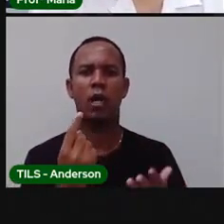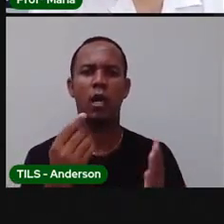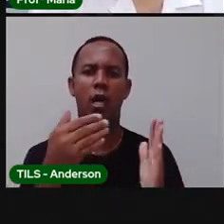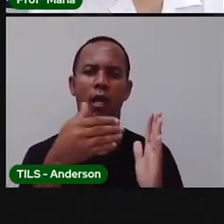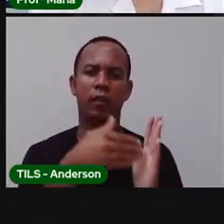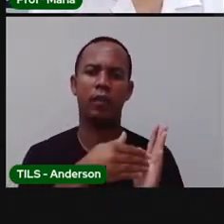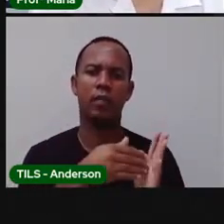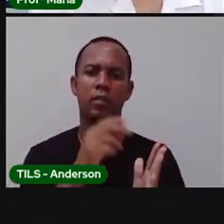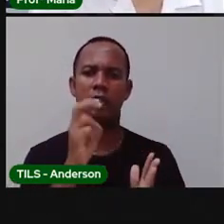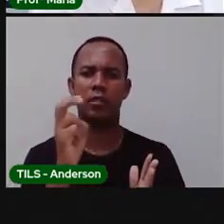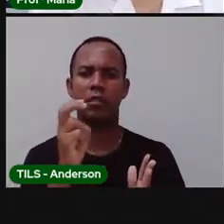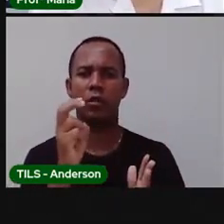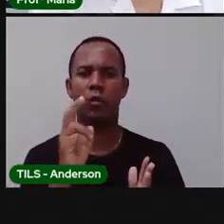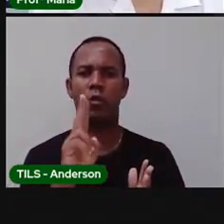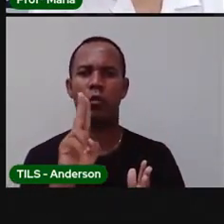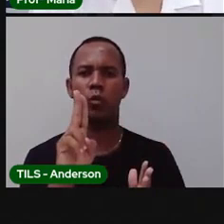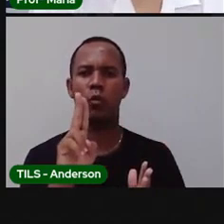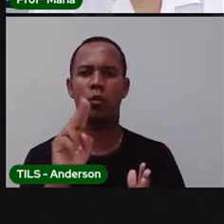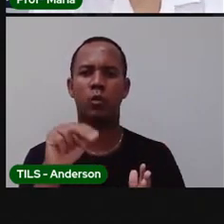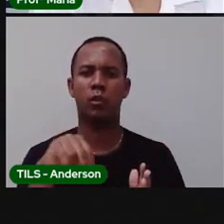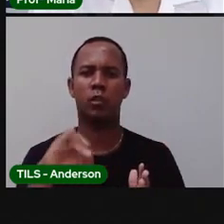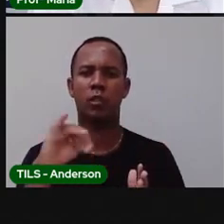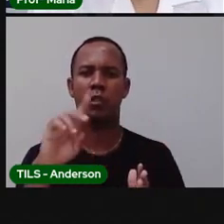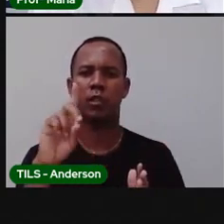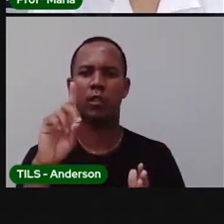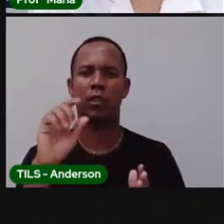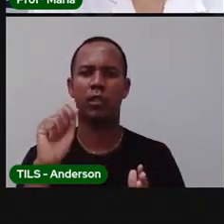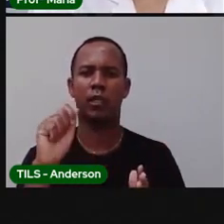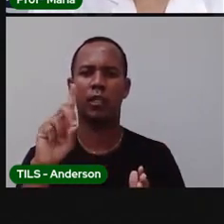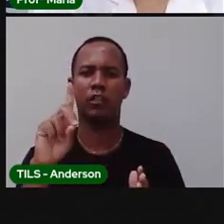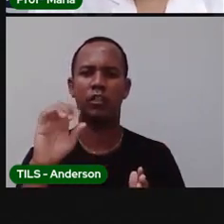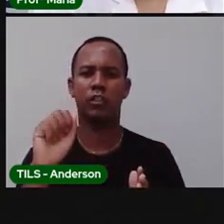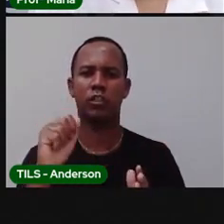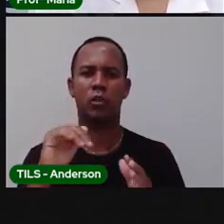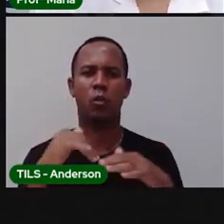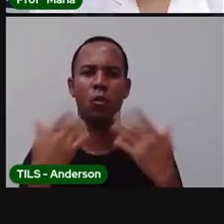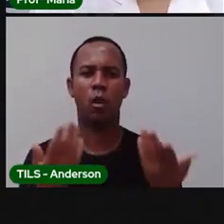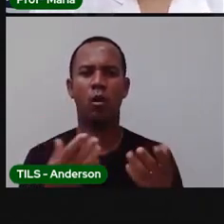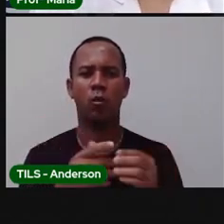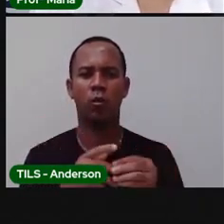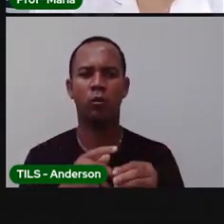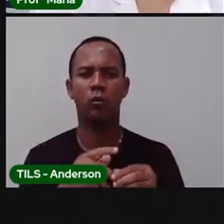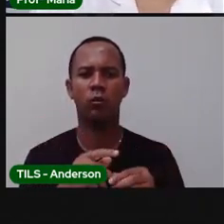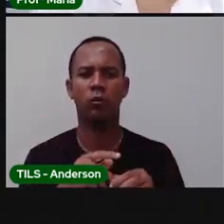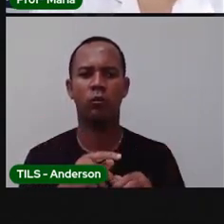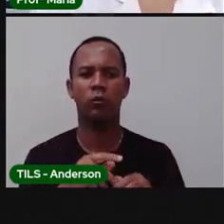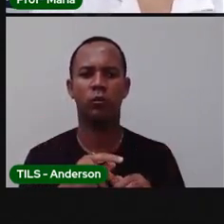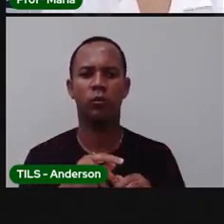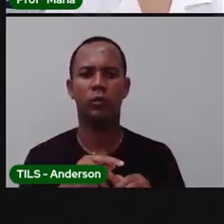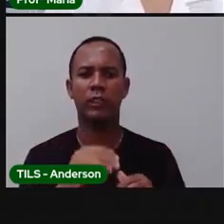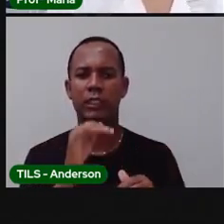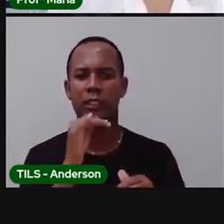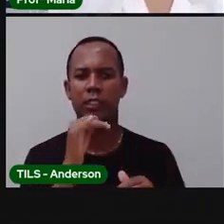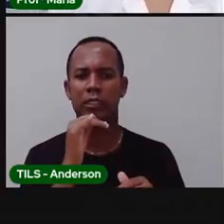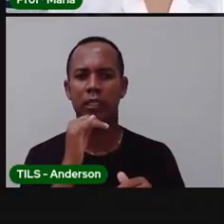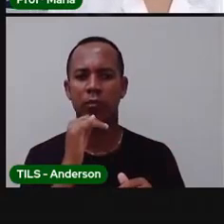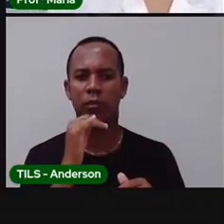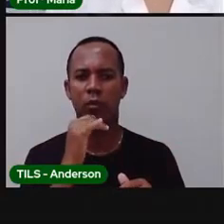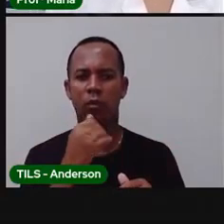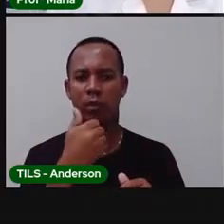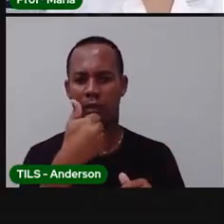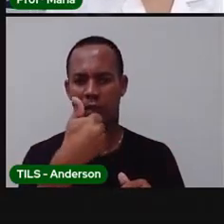1,05 unidades de tempo para se decompor? Olha o nome, dezena. Dezena vem